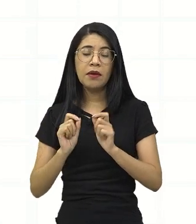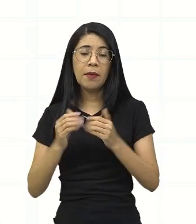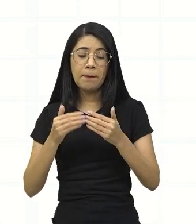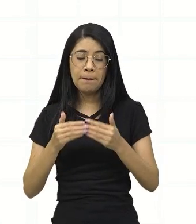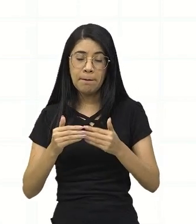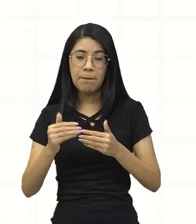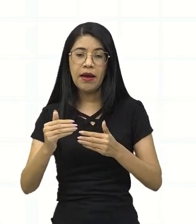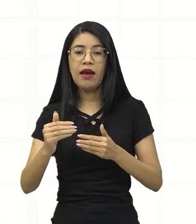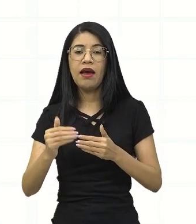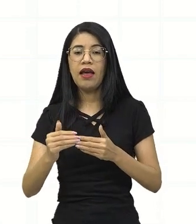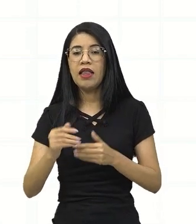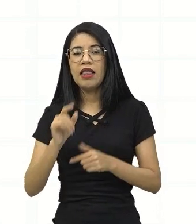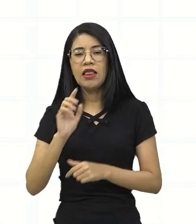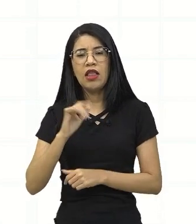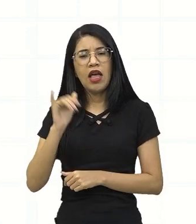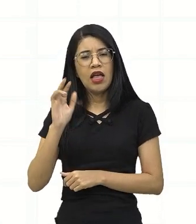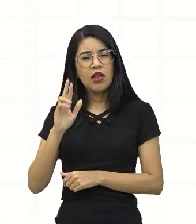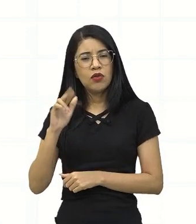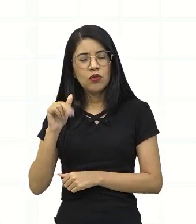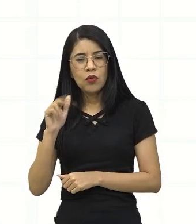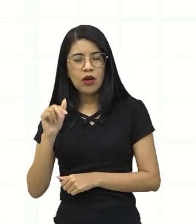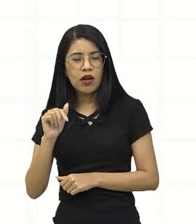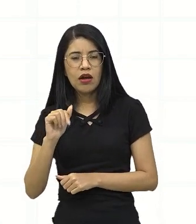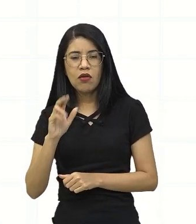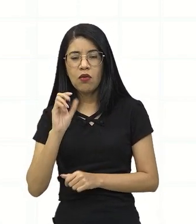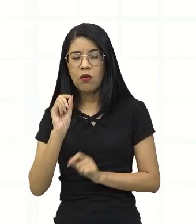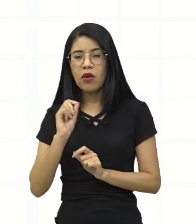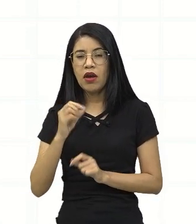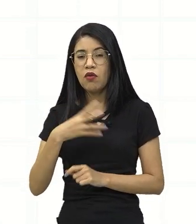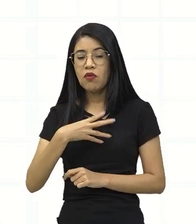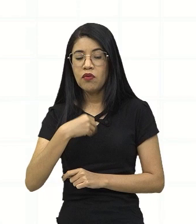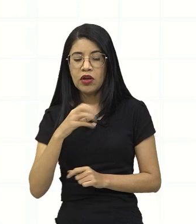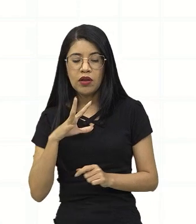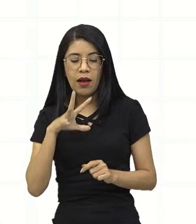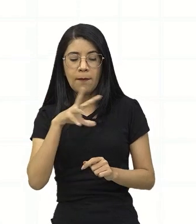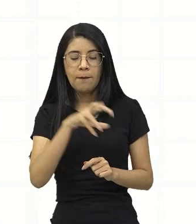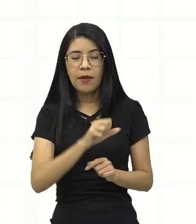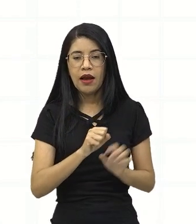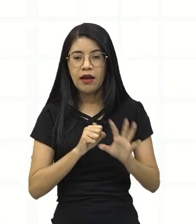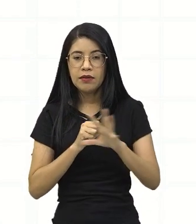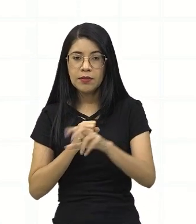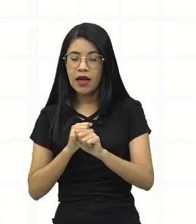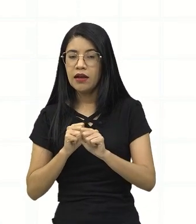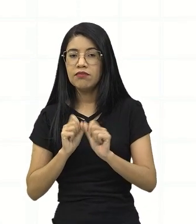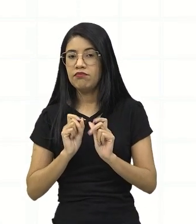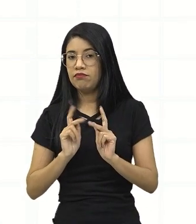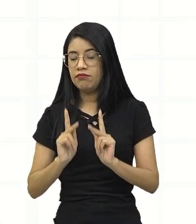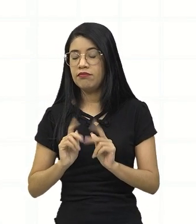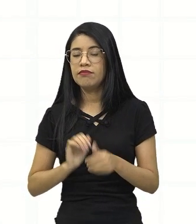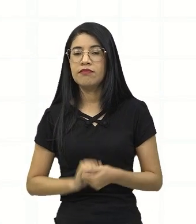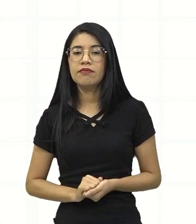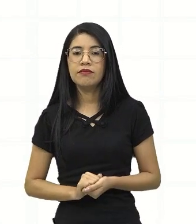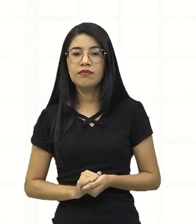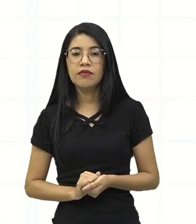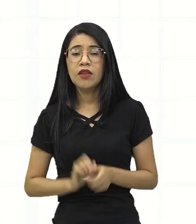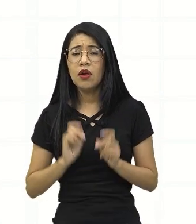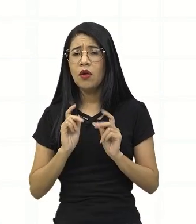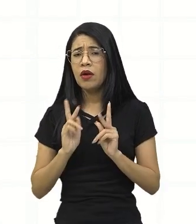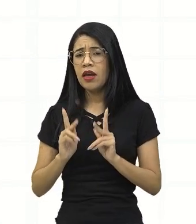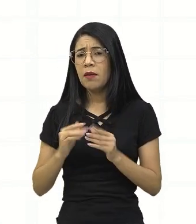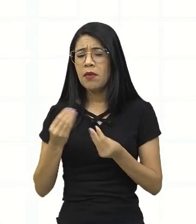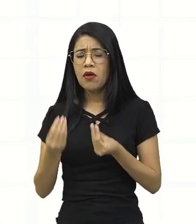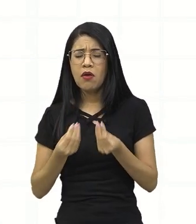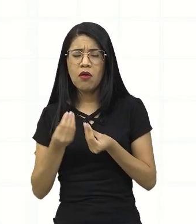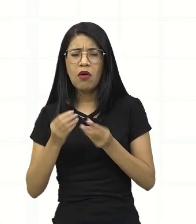em diante, não comerás nunca os meus filhotes. Muito bem, mas como